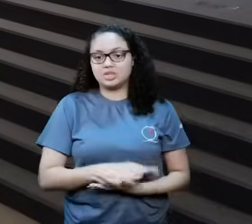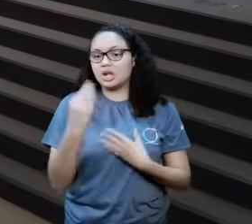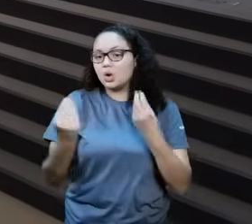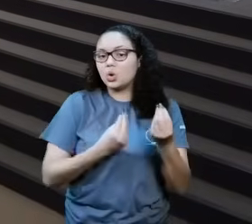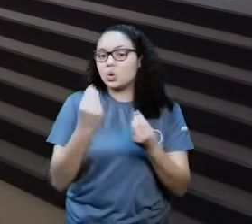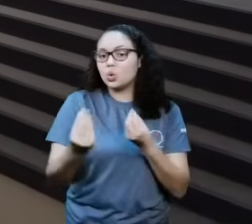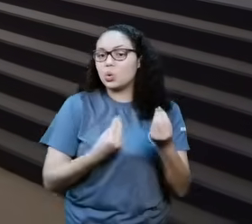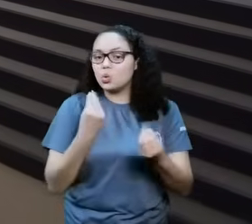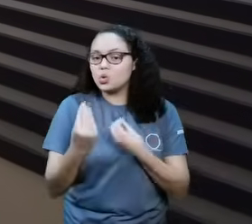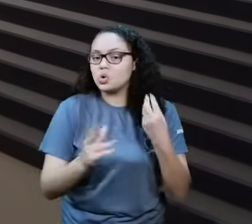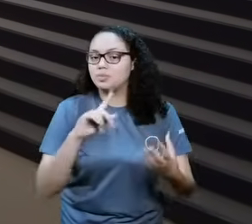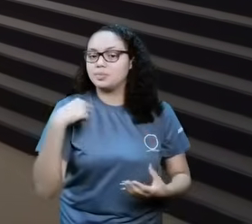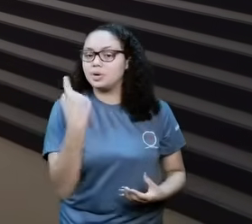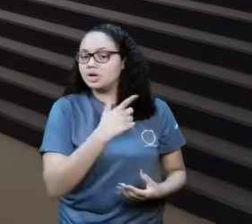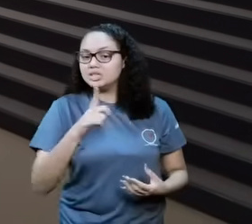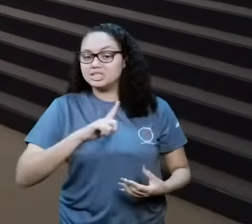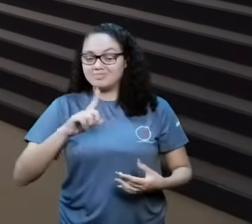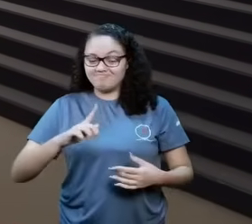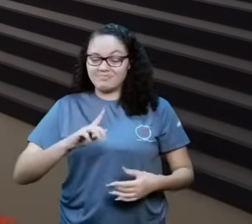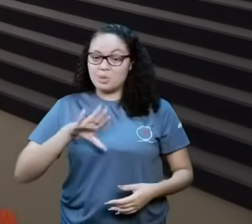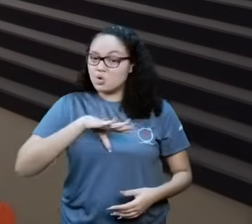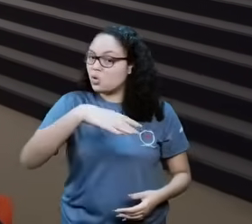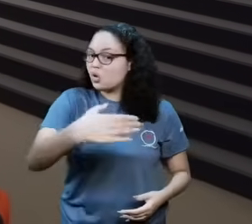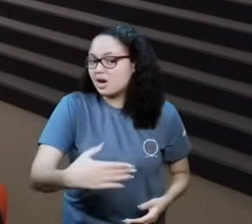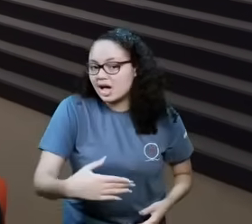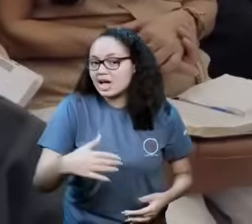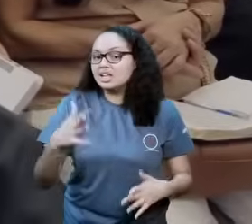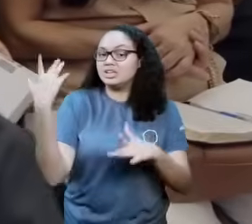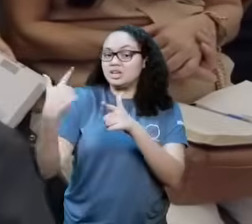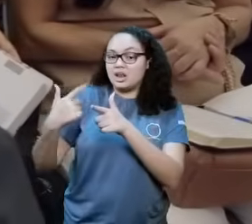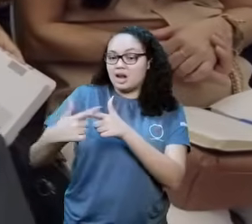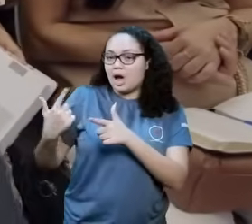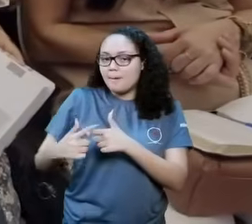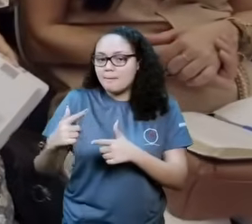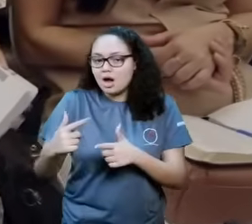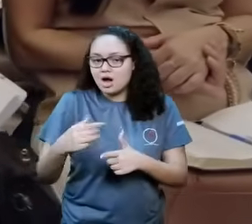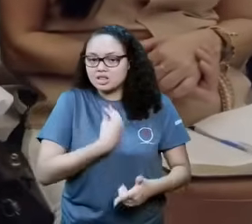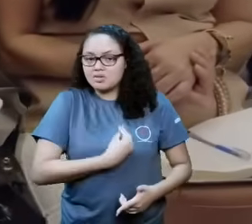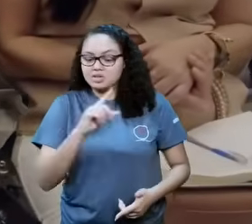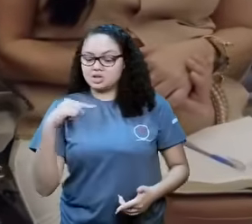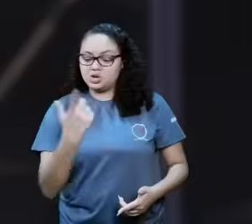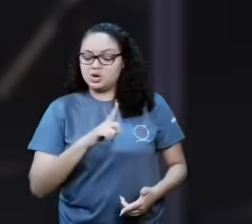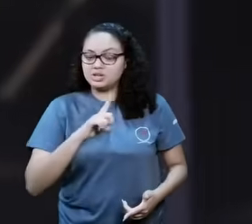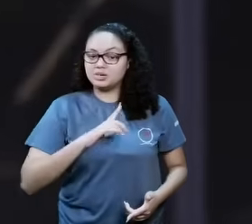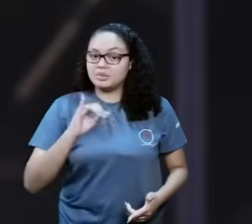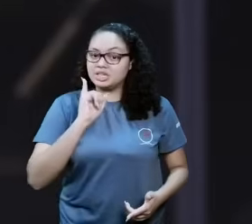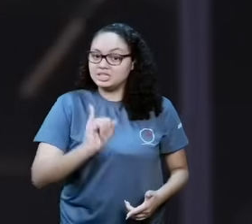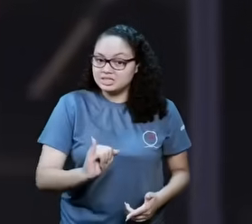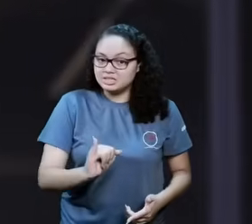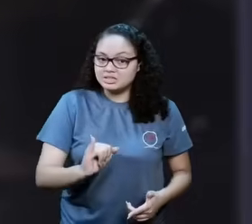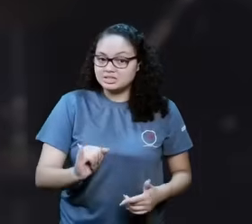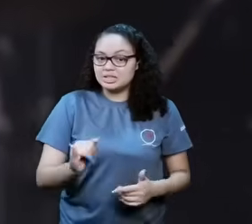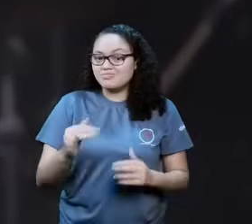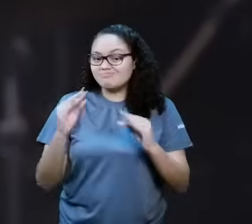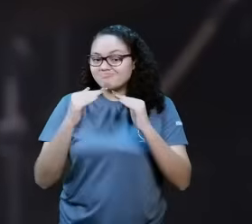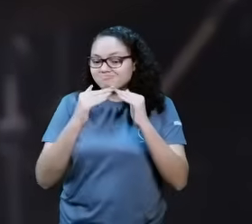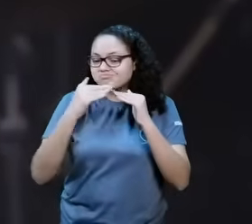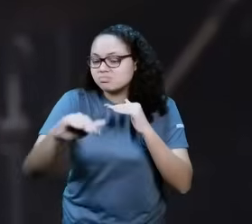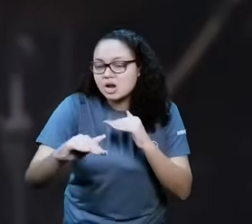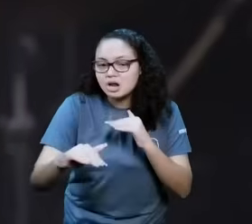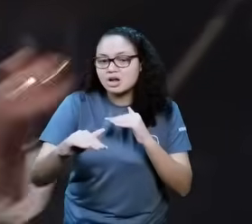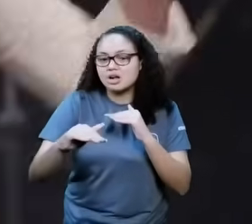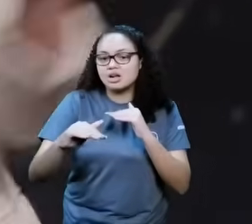Como nós temos coragem de reclamar da vida que temos, se a incoerência está